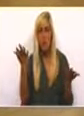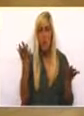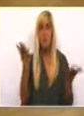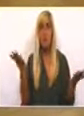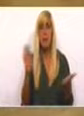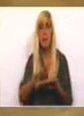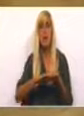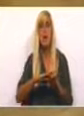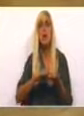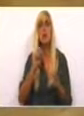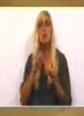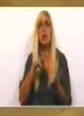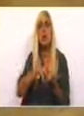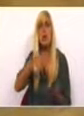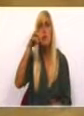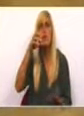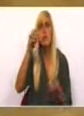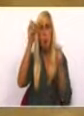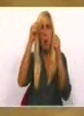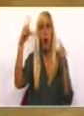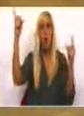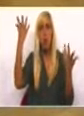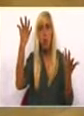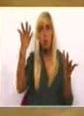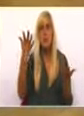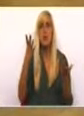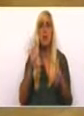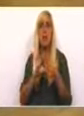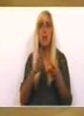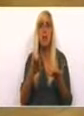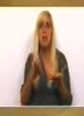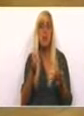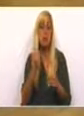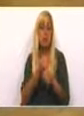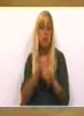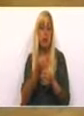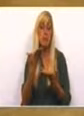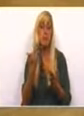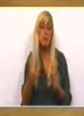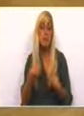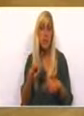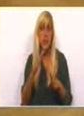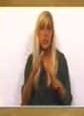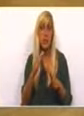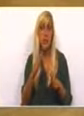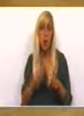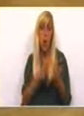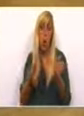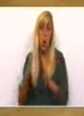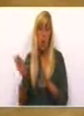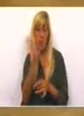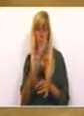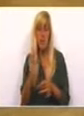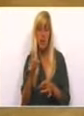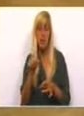está na base de um edifício ideológico em torno do trabalho, mas que, paradoxalmente e na